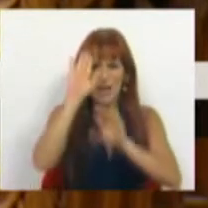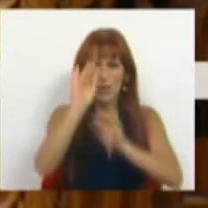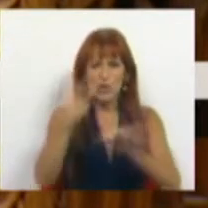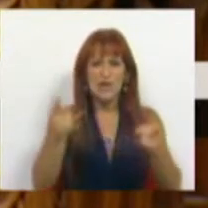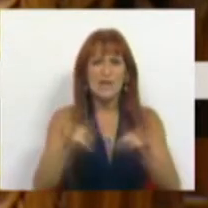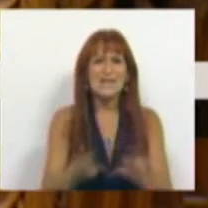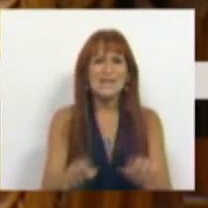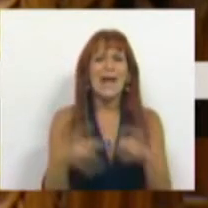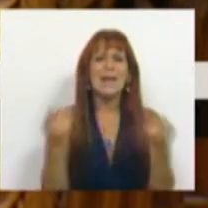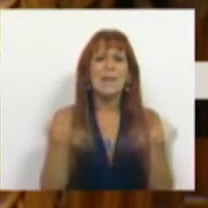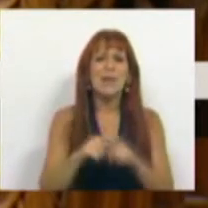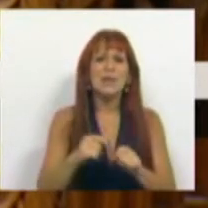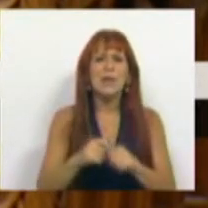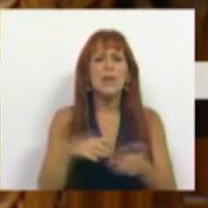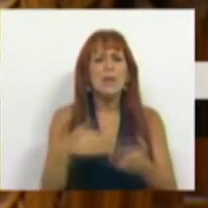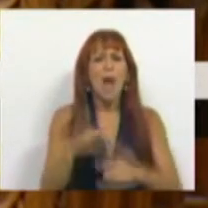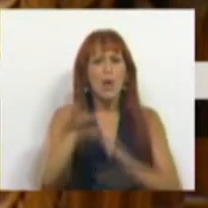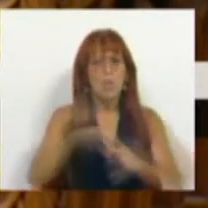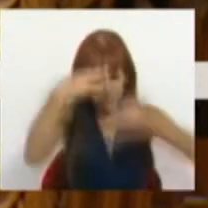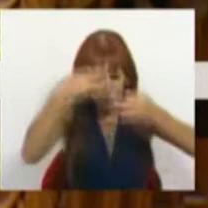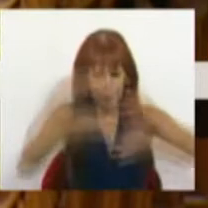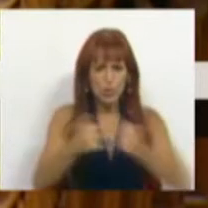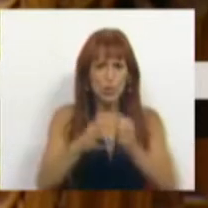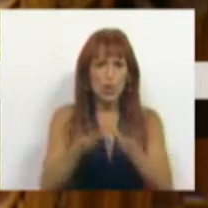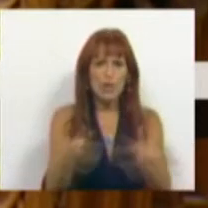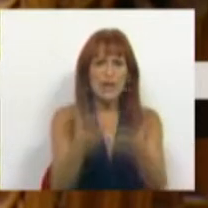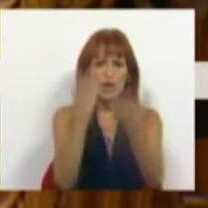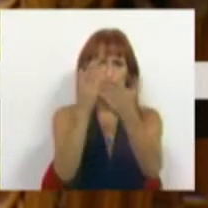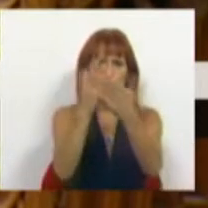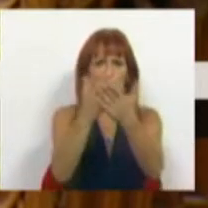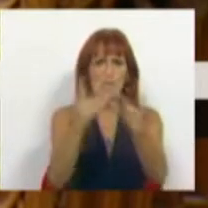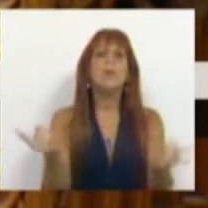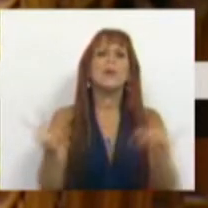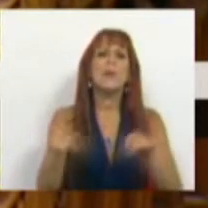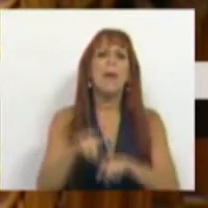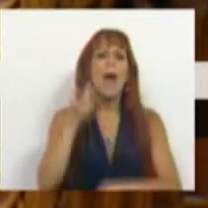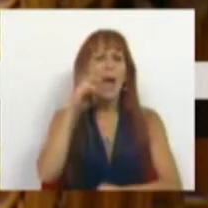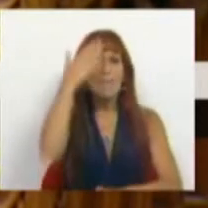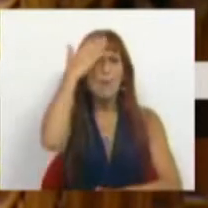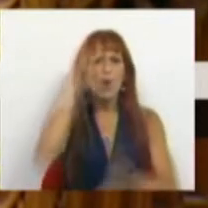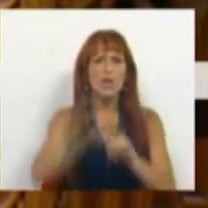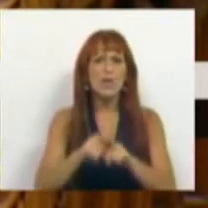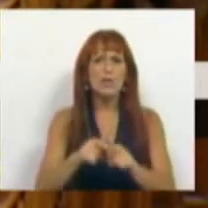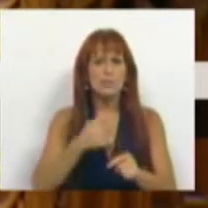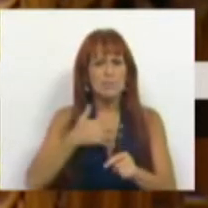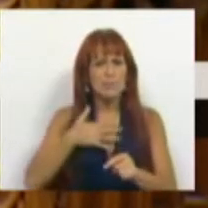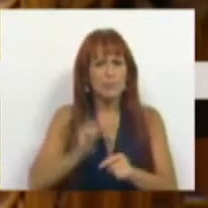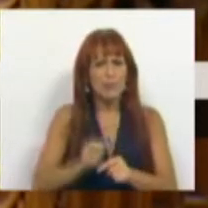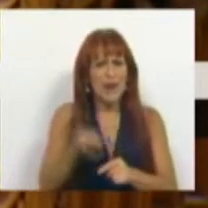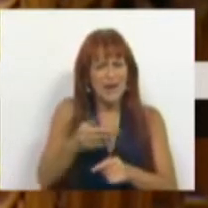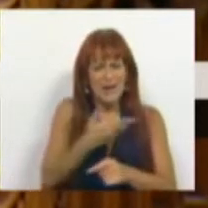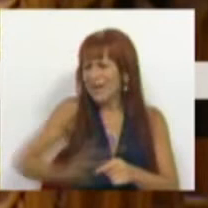e como forma também de proporcionar condições dignificantes a toda a comunidade escolar, além de preservarem a memória e o património deste